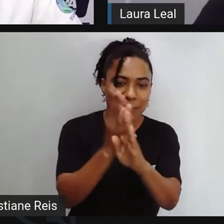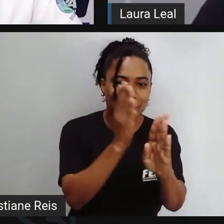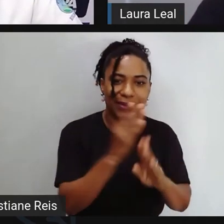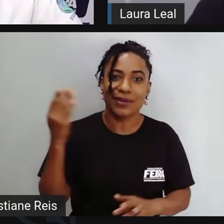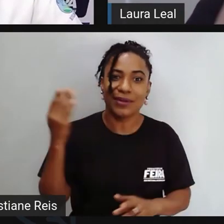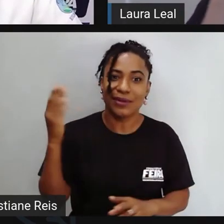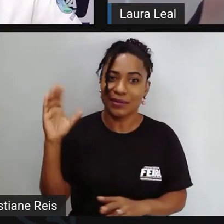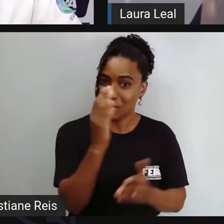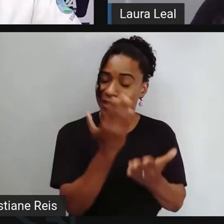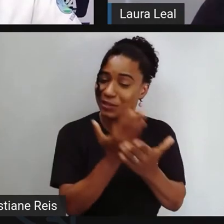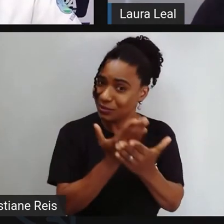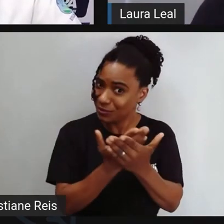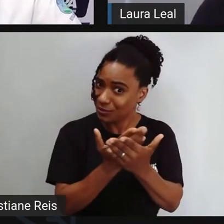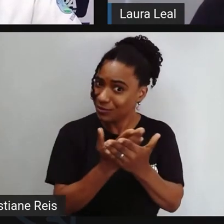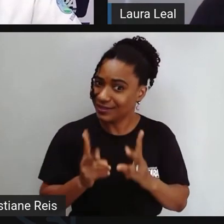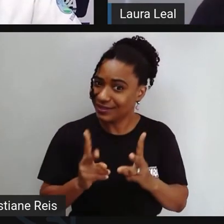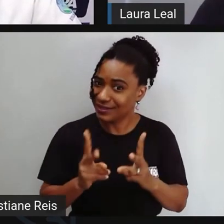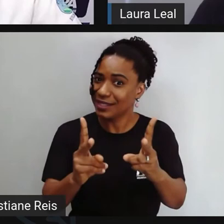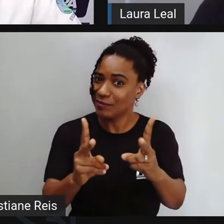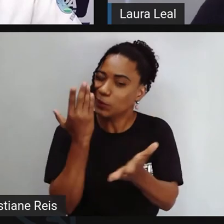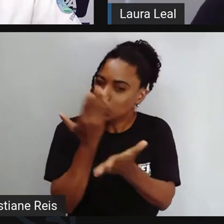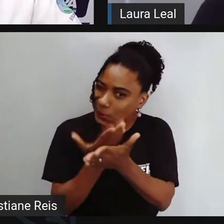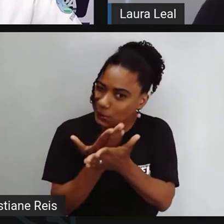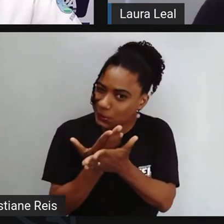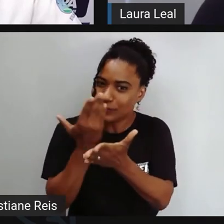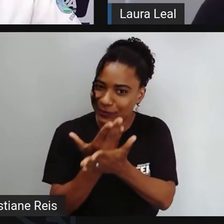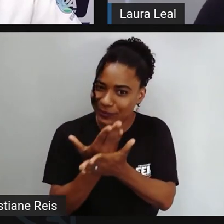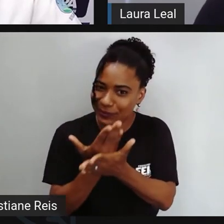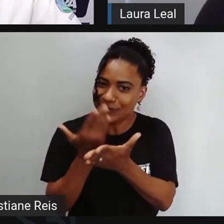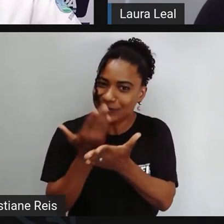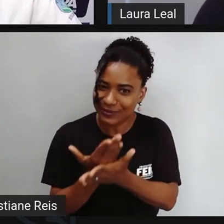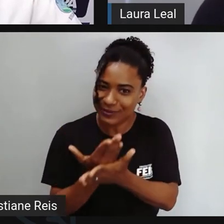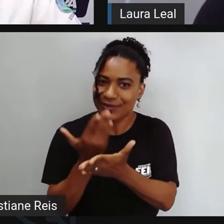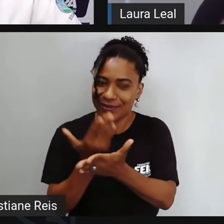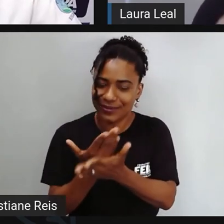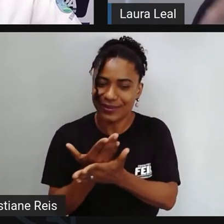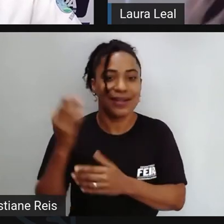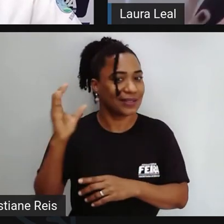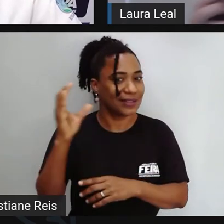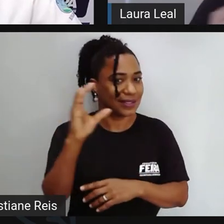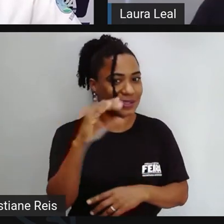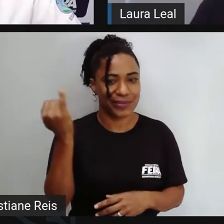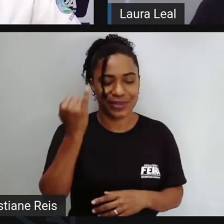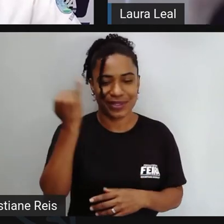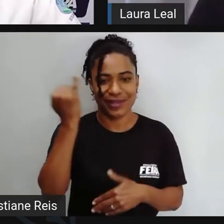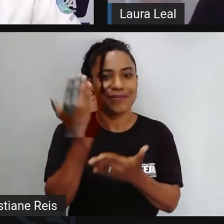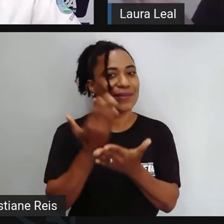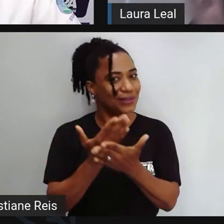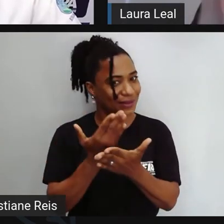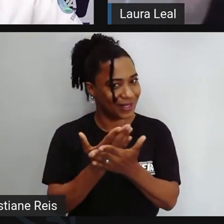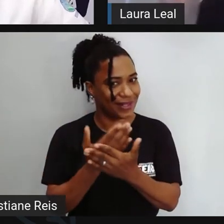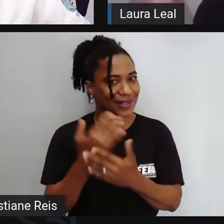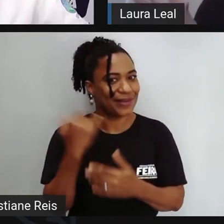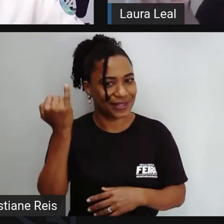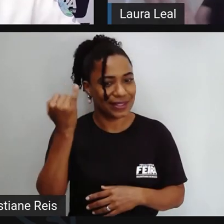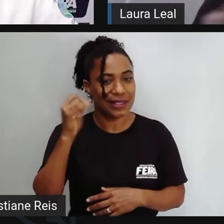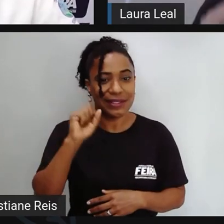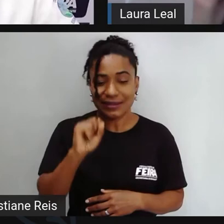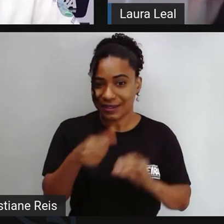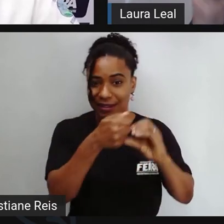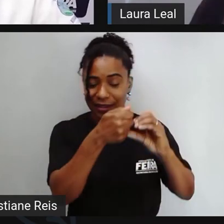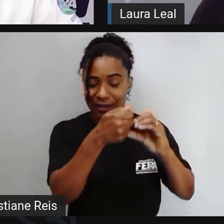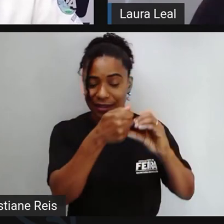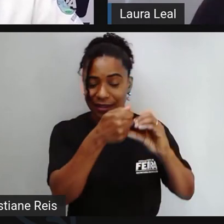inteira. Mas estudando muito. Então, ciência é para quem gosta de estudar. A gente vai estudar muito. Então, se você reúne essas